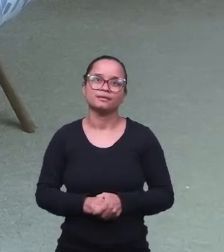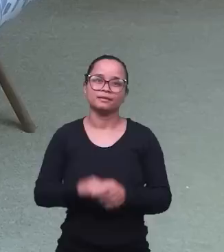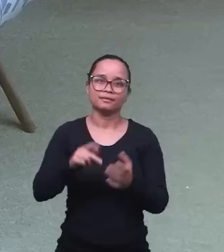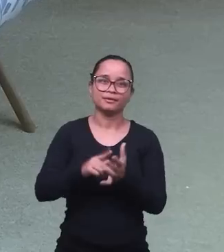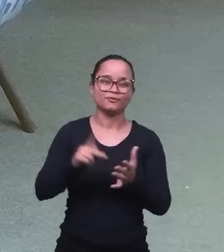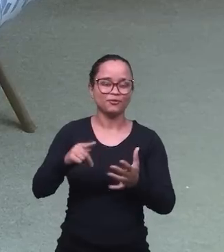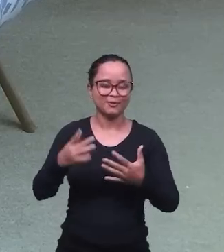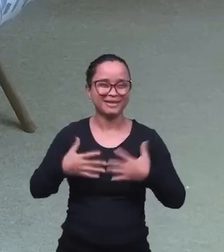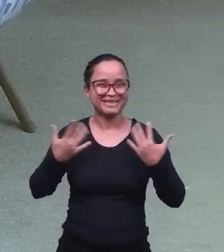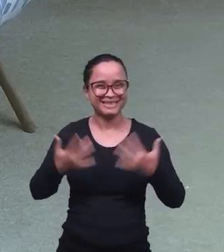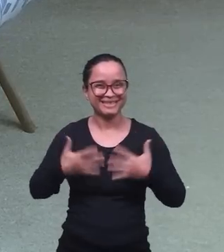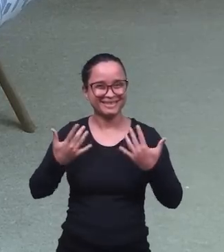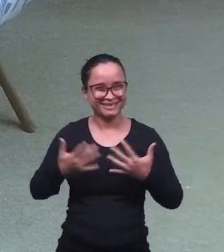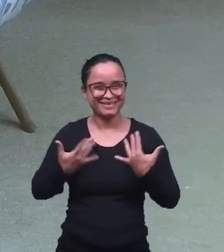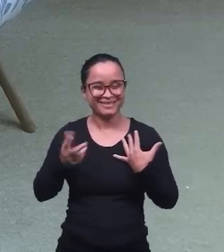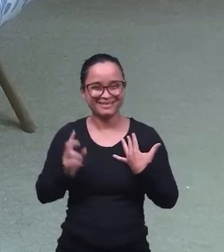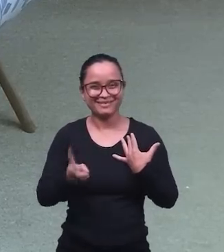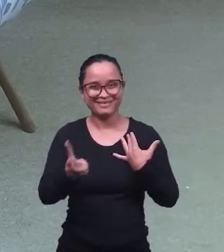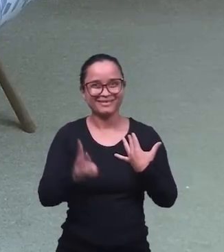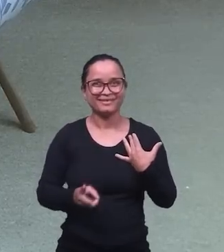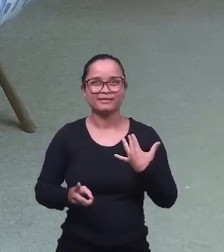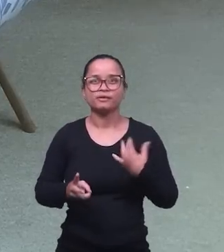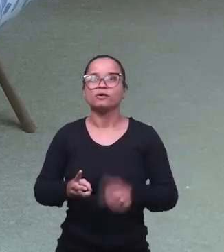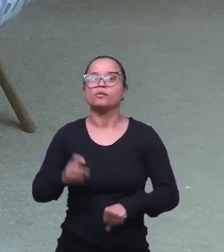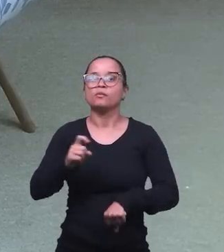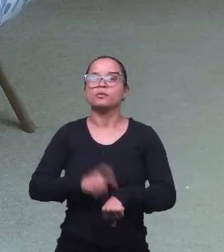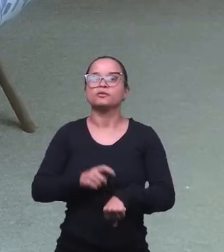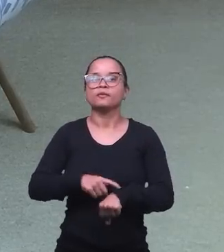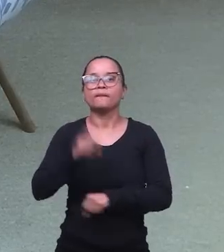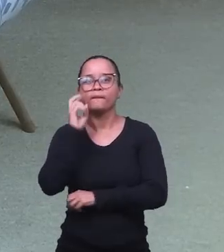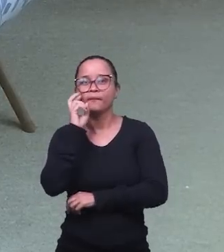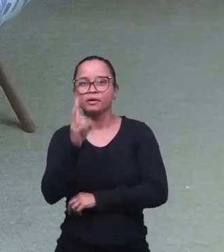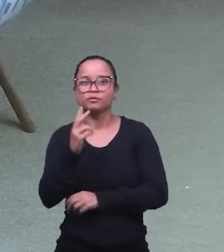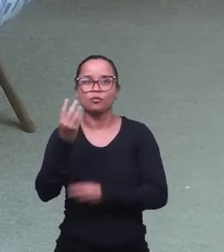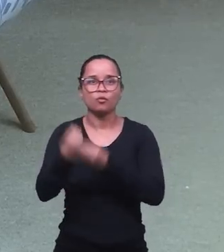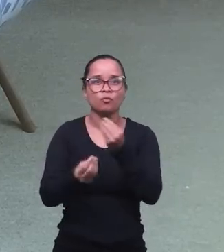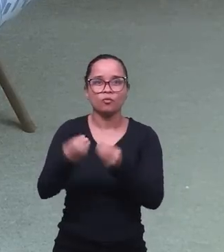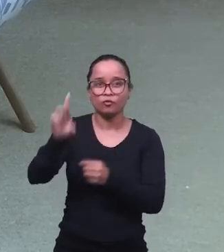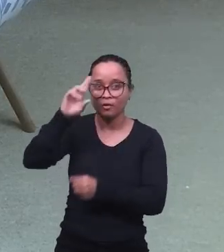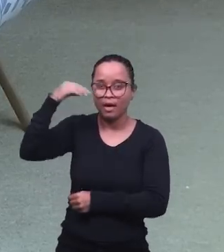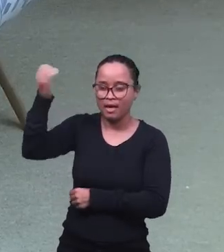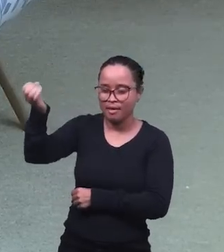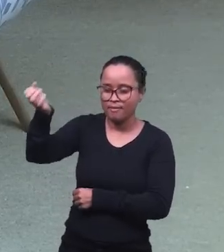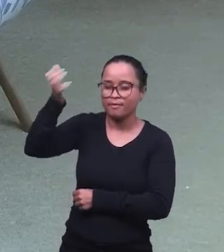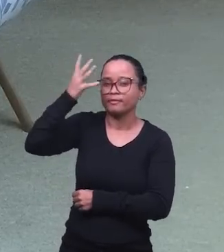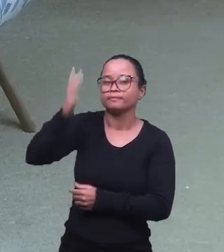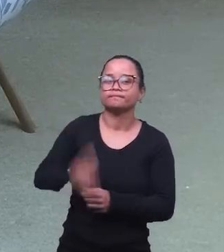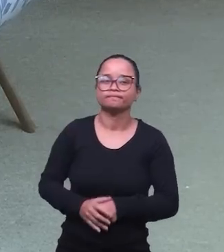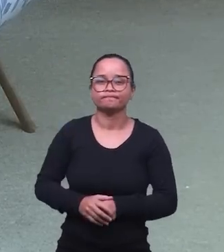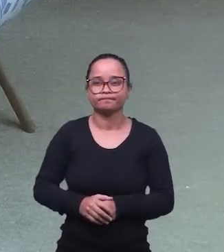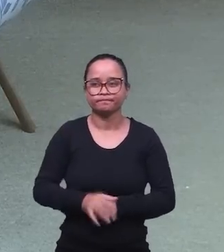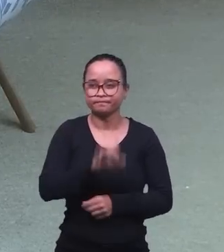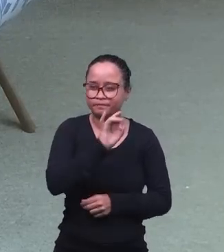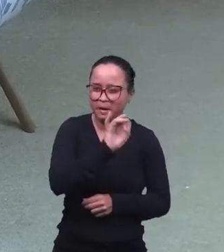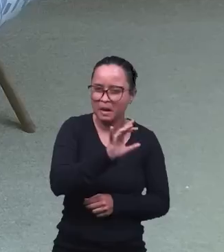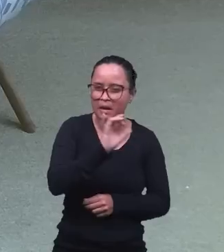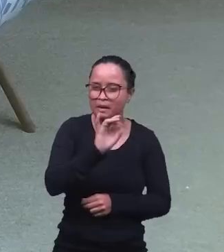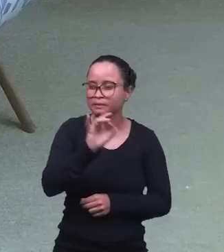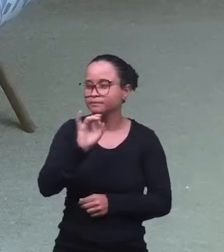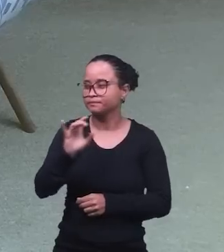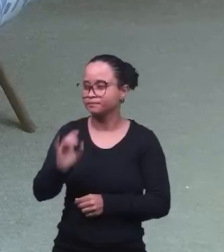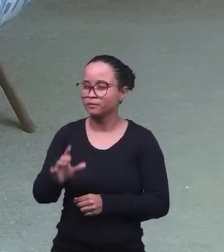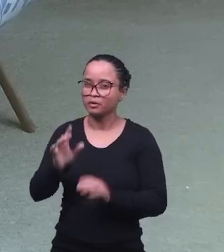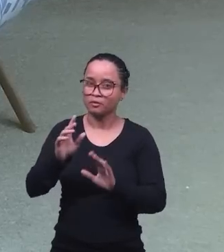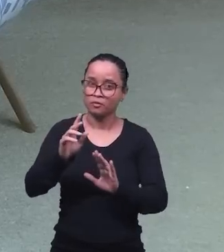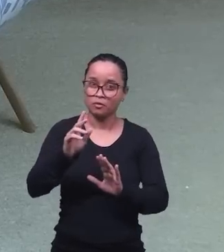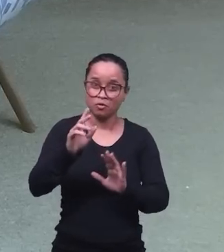né? Nos alegramos tanto quando vemos como o Senhor vai revelando pouco a pouco o